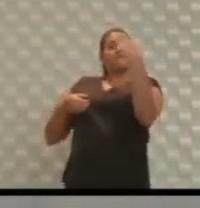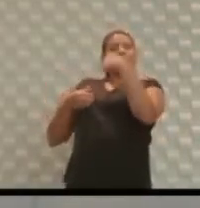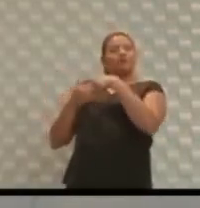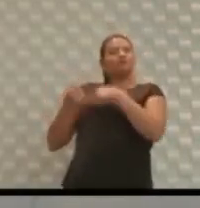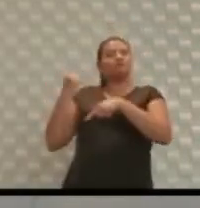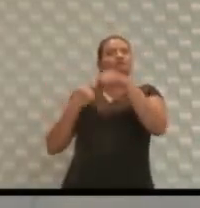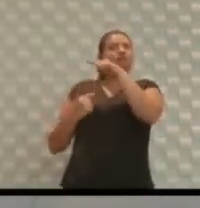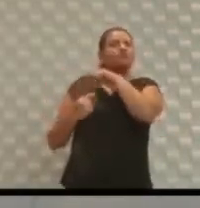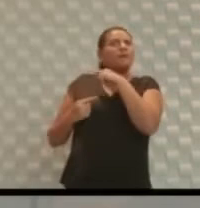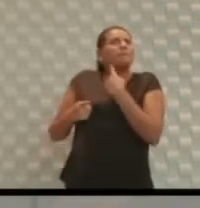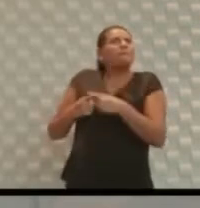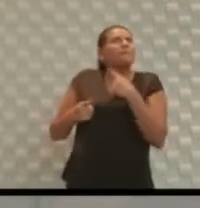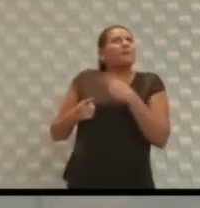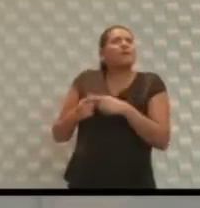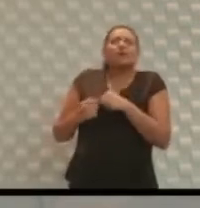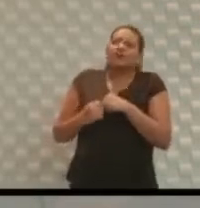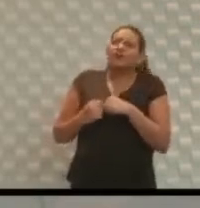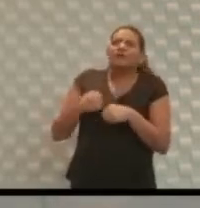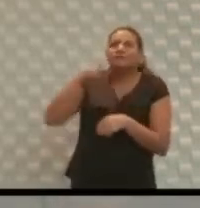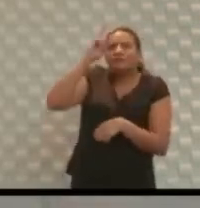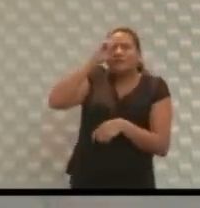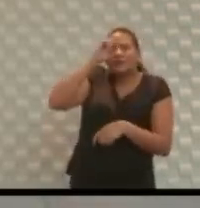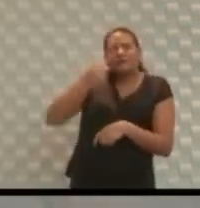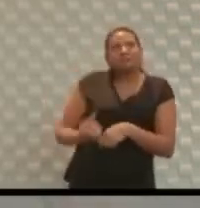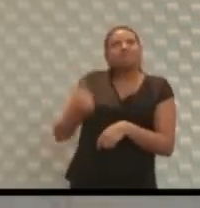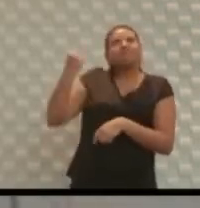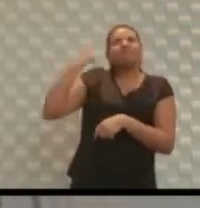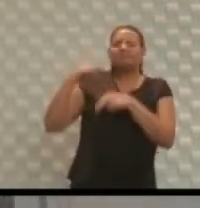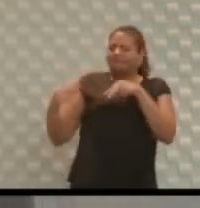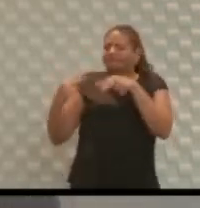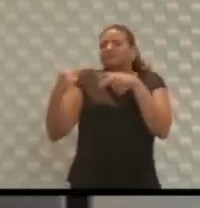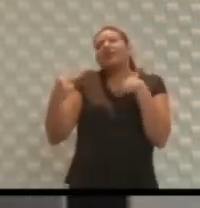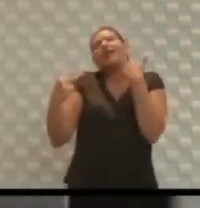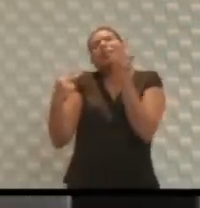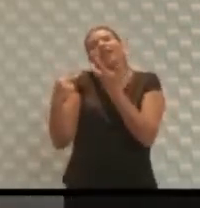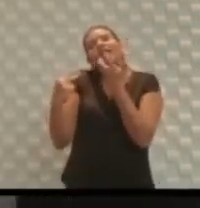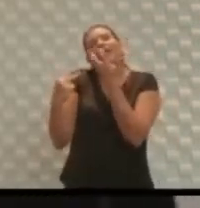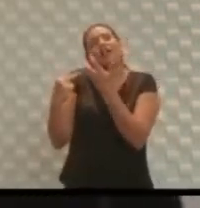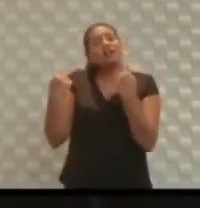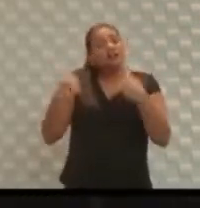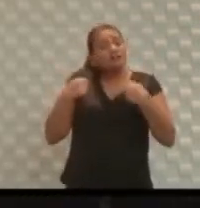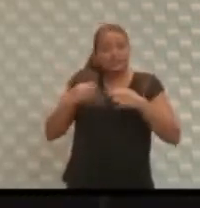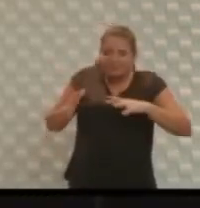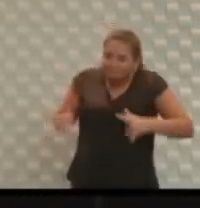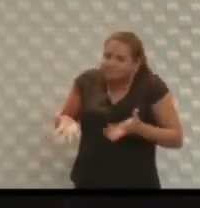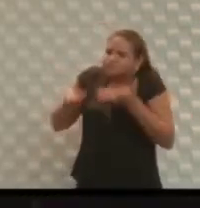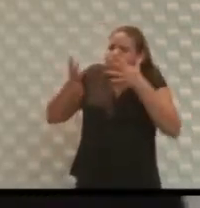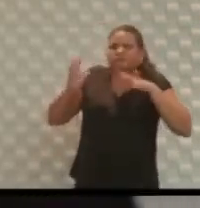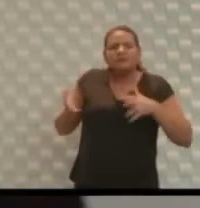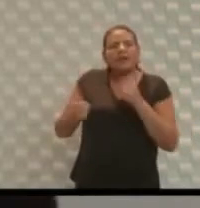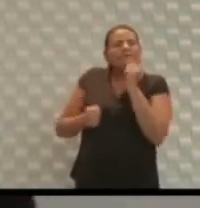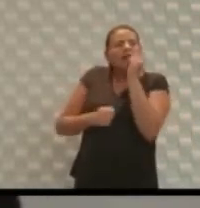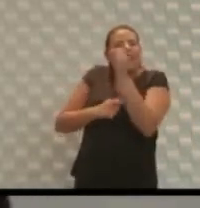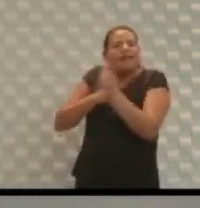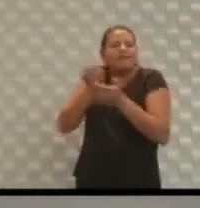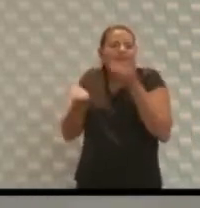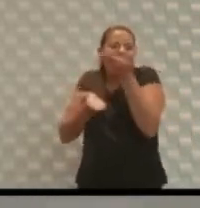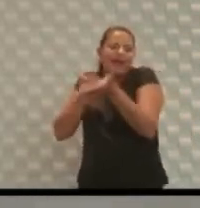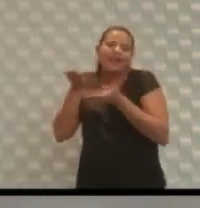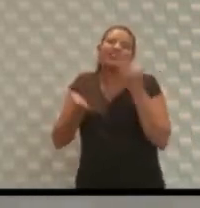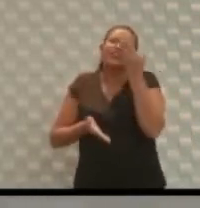procura investir nele, elogiá-lo. Ele tem que se sentir a pessoa mais importante para você, que aí ele vai se tornar essa